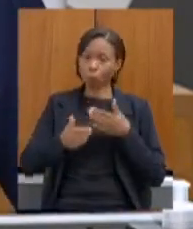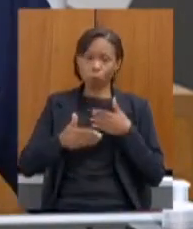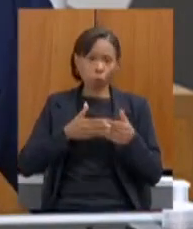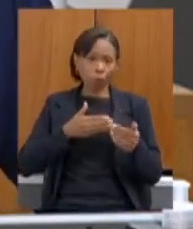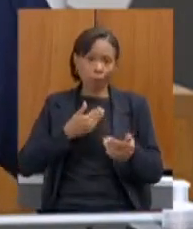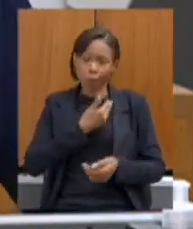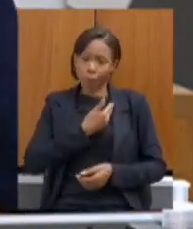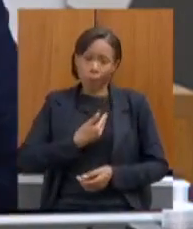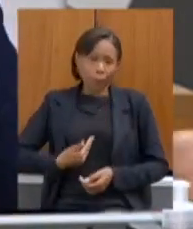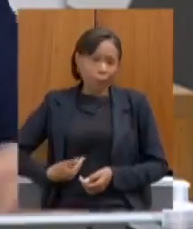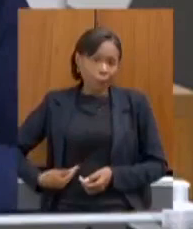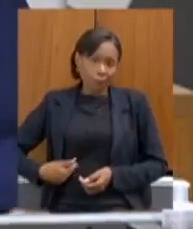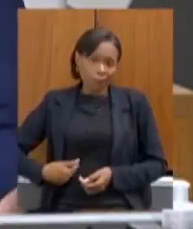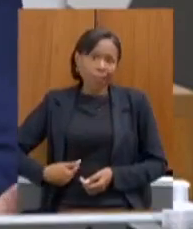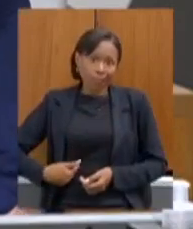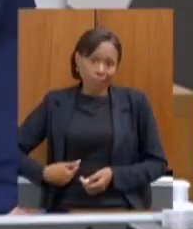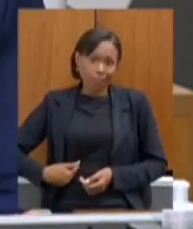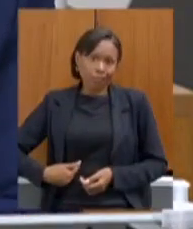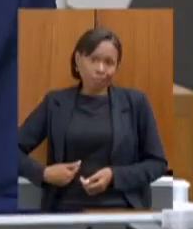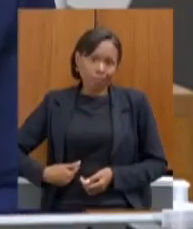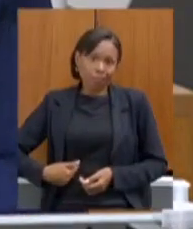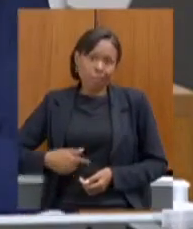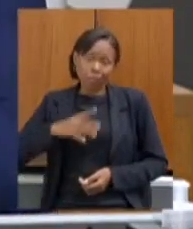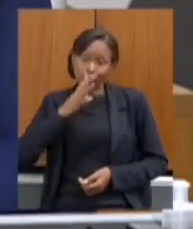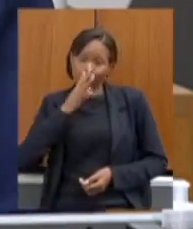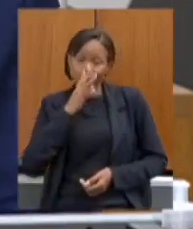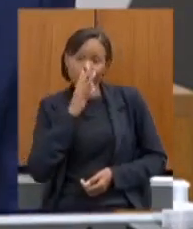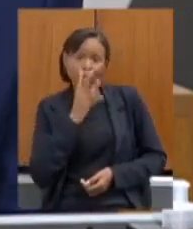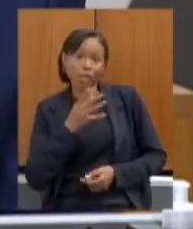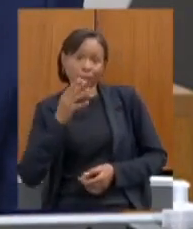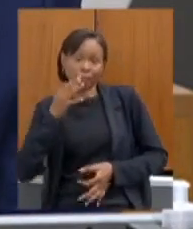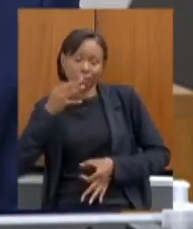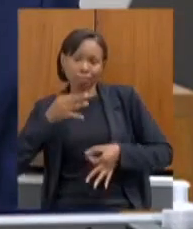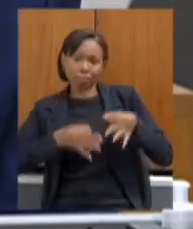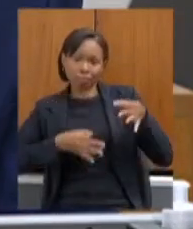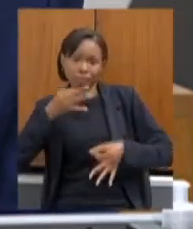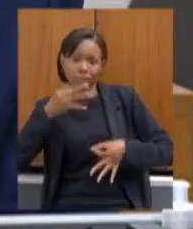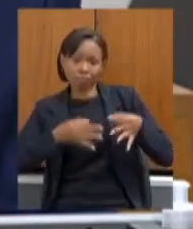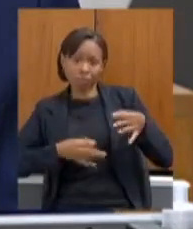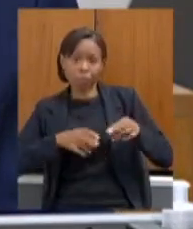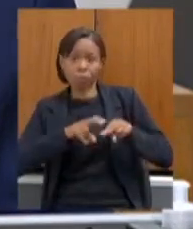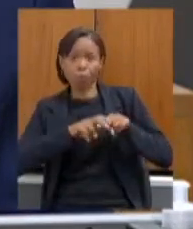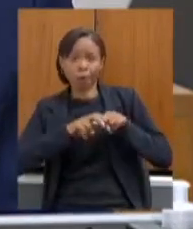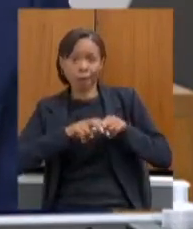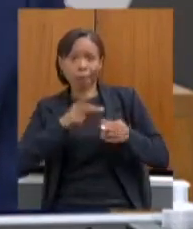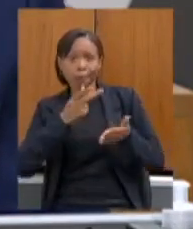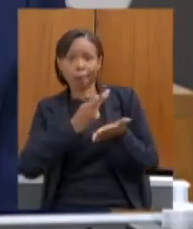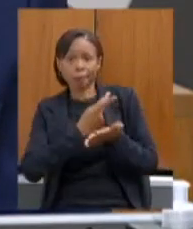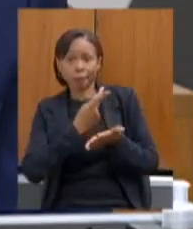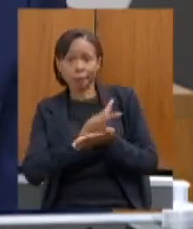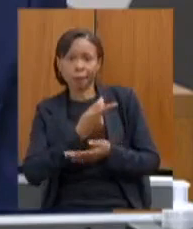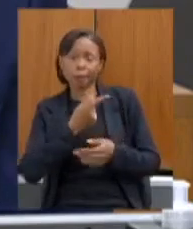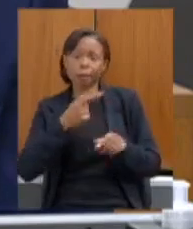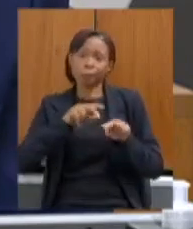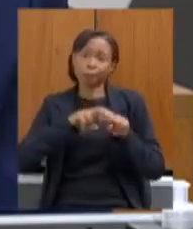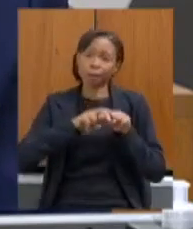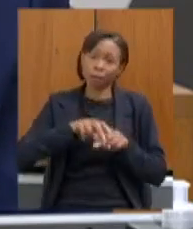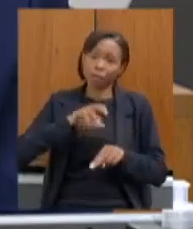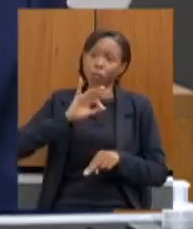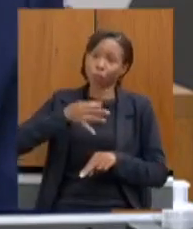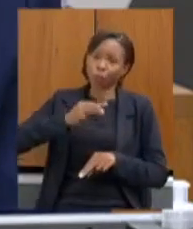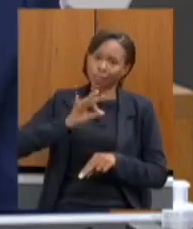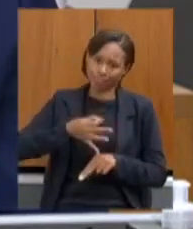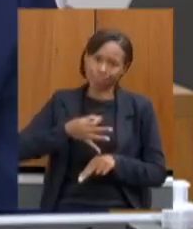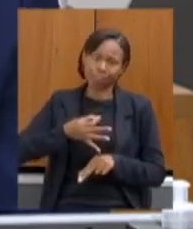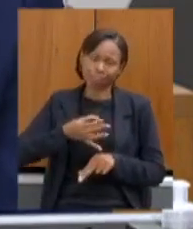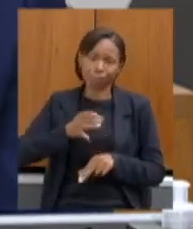julgado pela história por seus erros e pelos seus acertos, que fatalmente não serão nem só erros nem só acertos. Acho que assim será com o